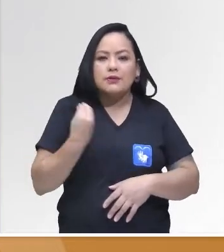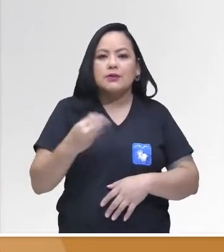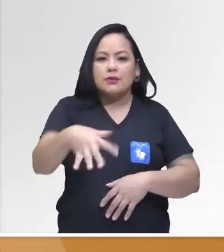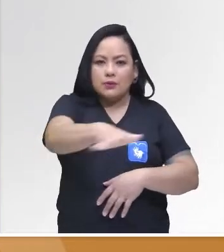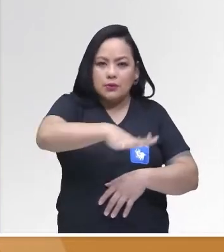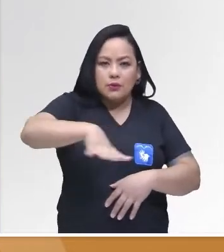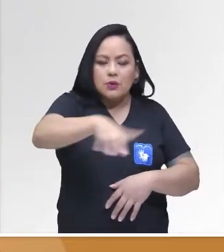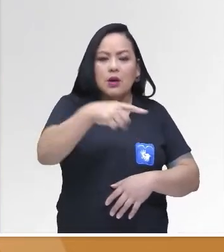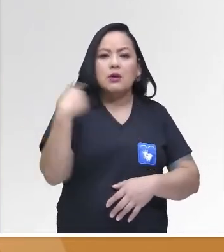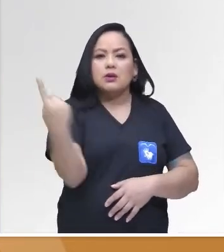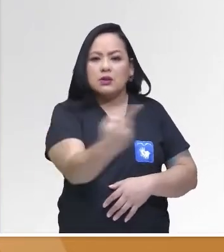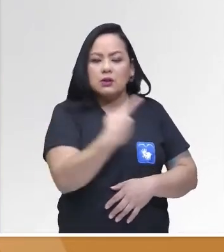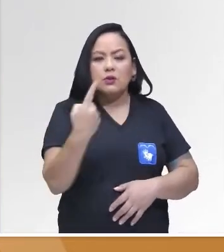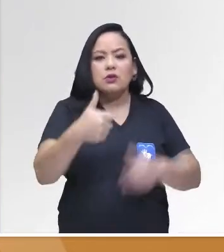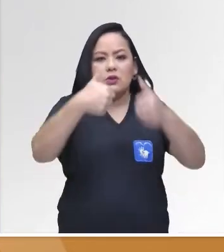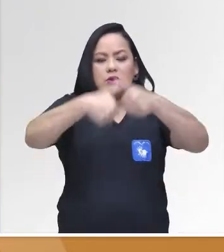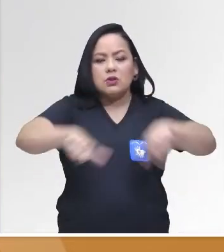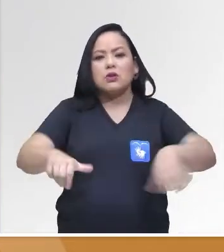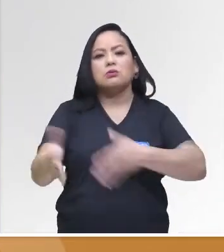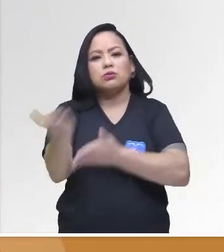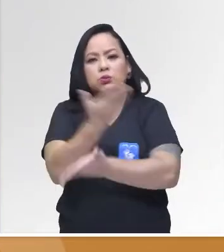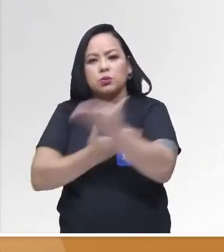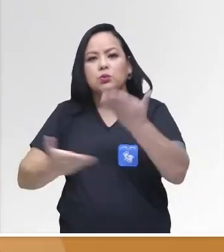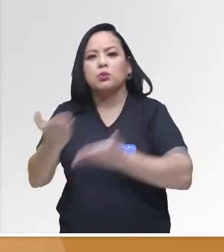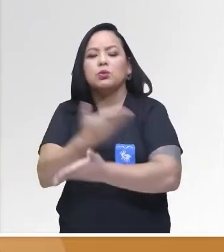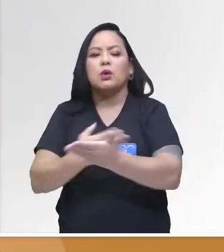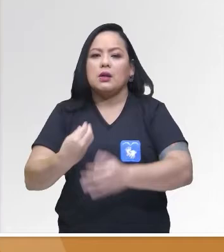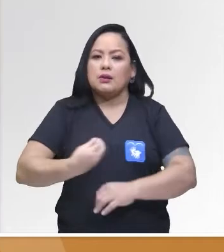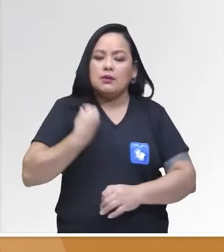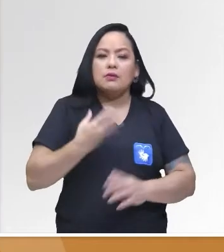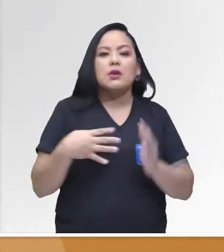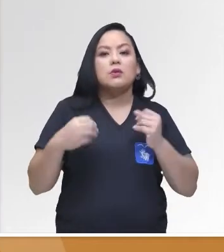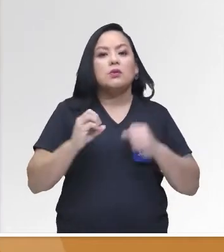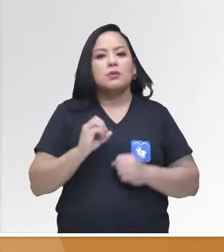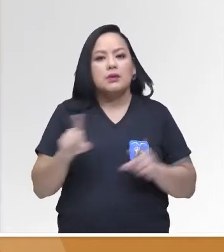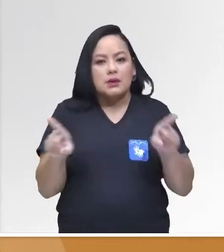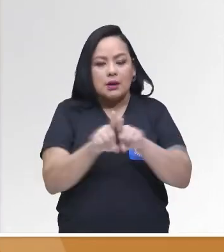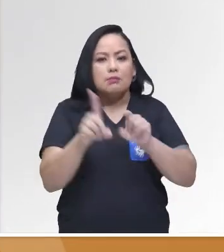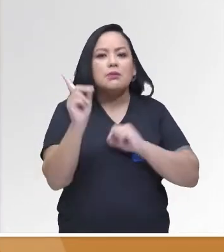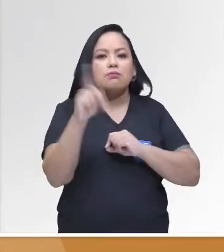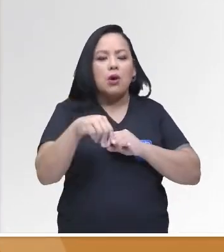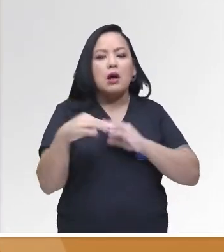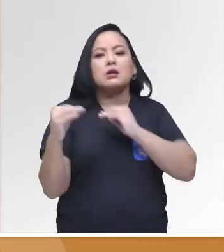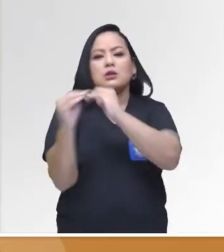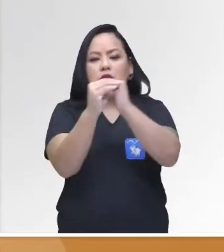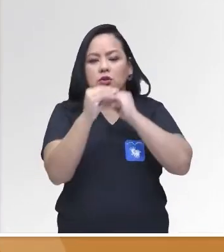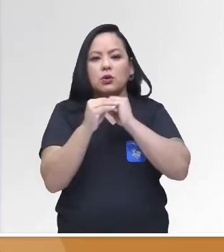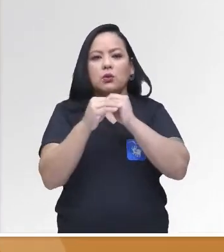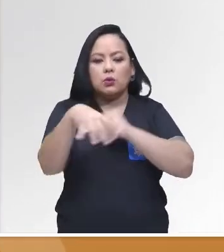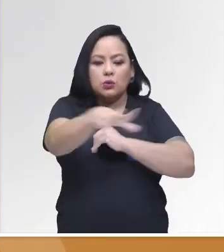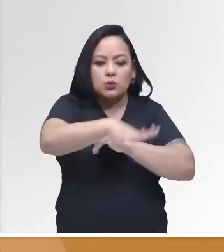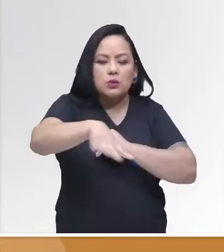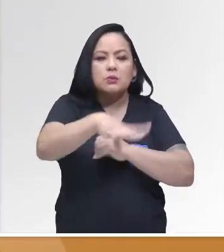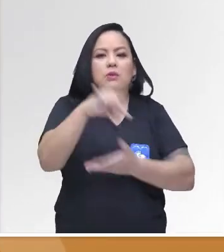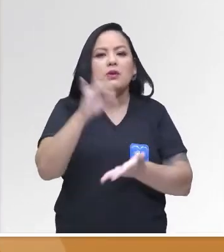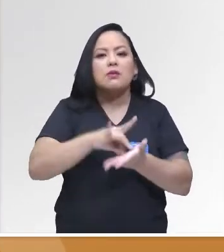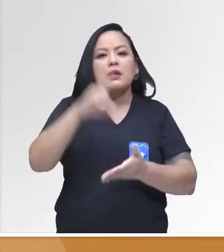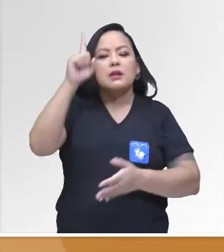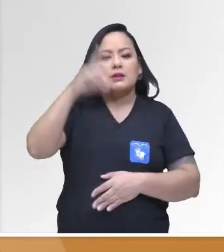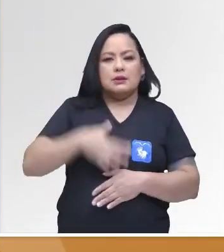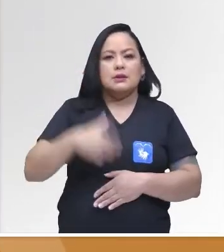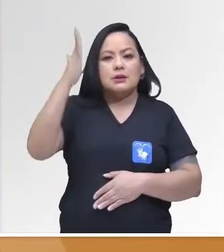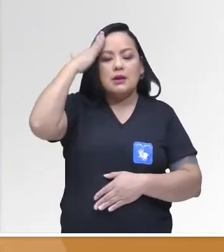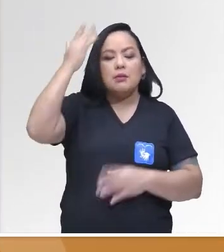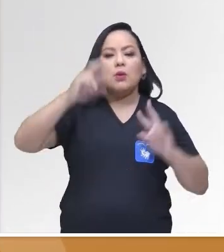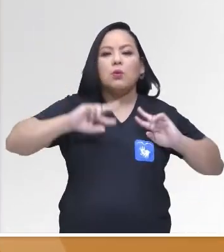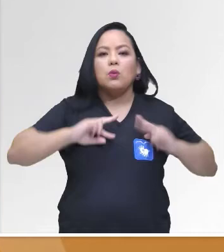meio em que nós estamos inseridos. E, de acordo com esse meio, tenham certeza que o ser